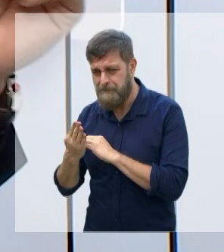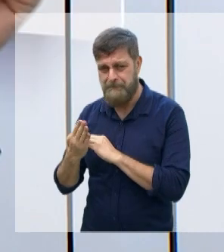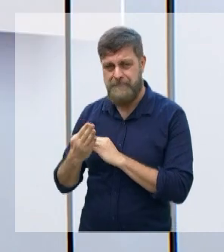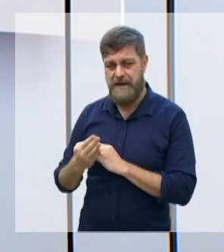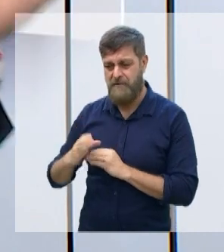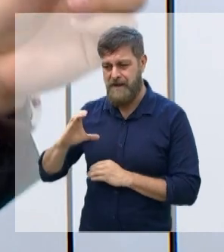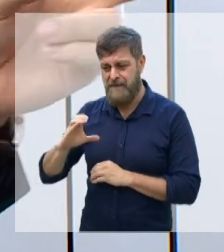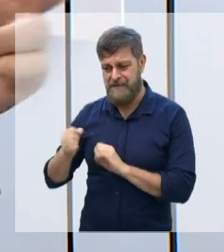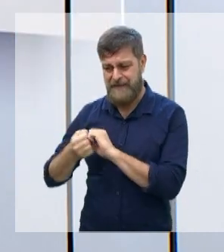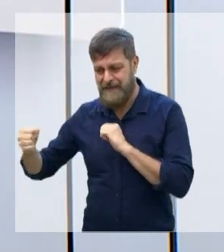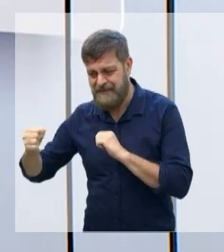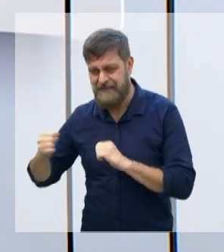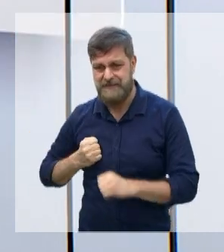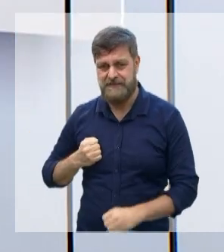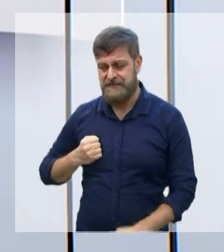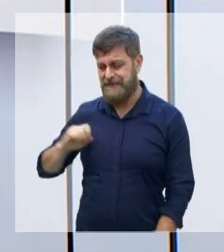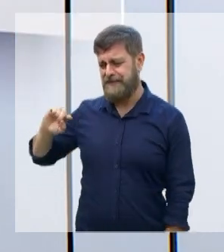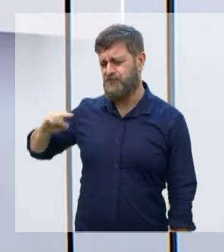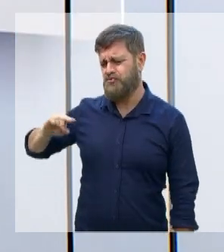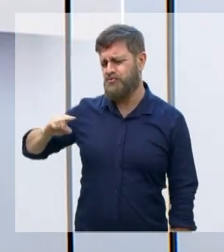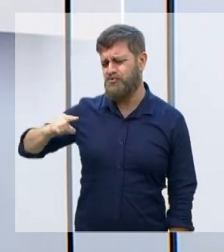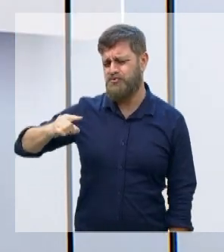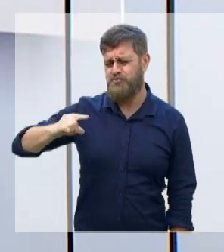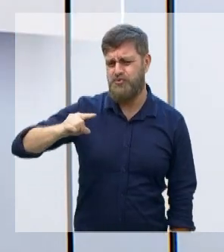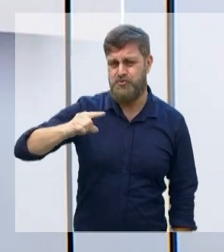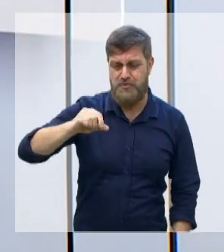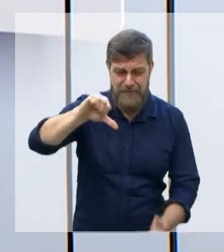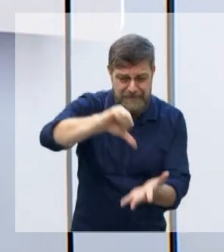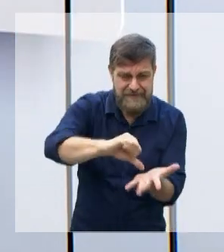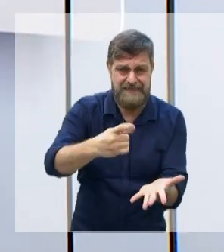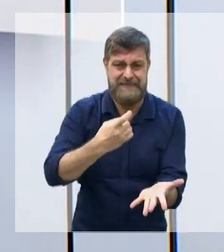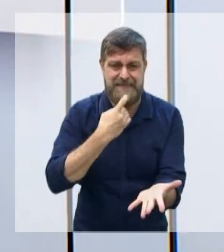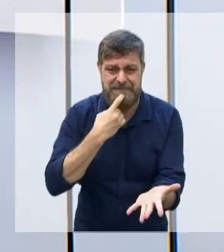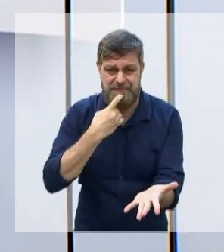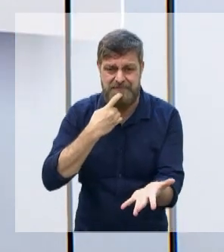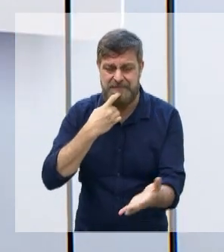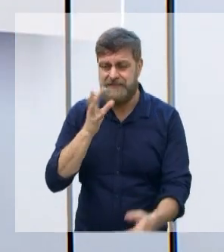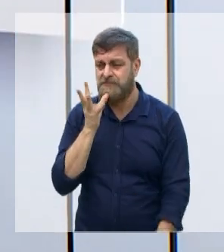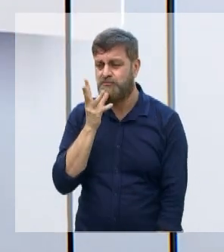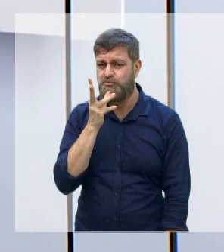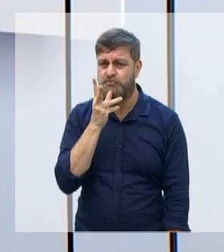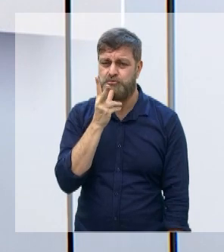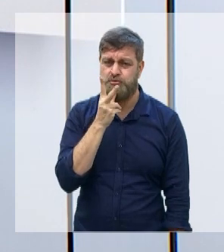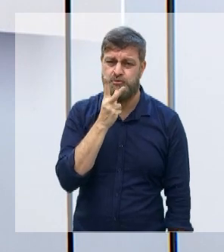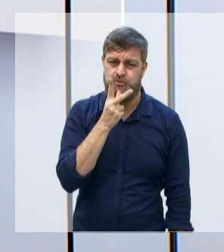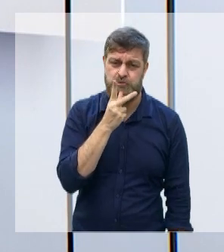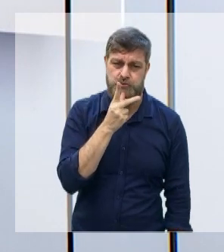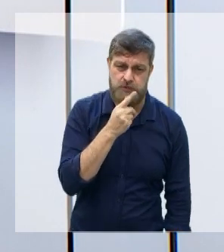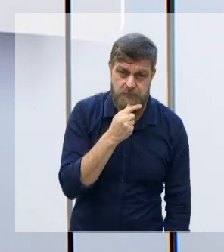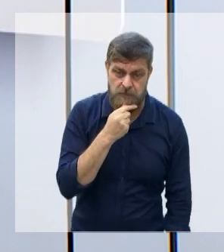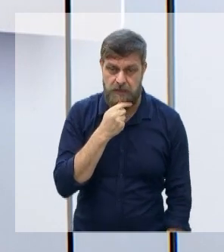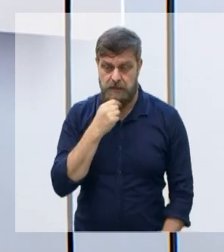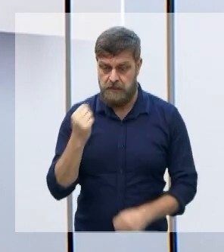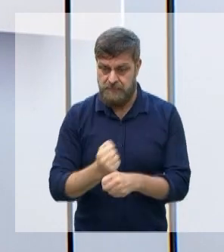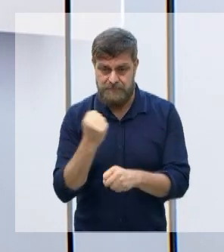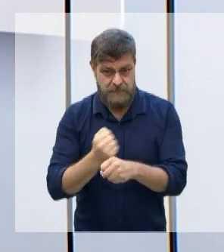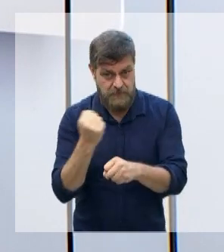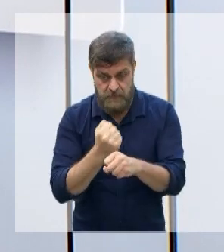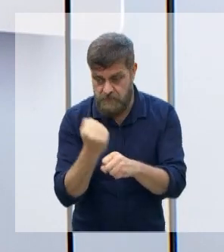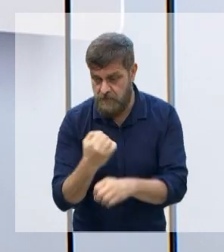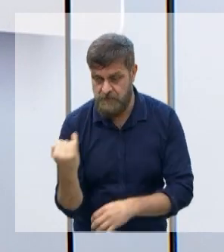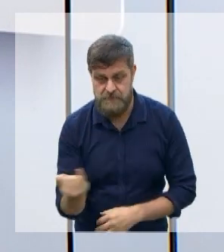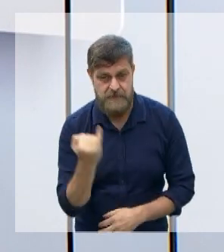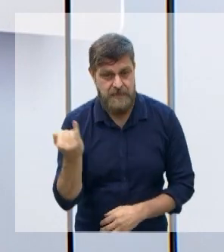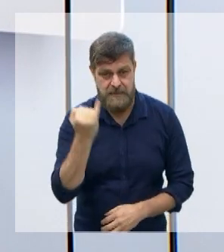grande que são os extremos do campo grande e ouro verde pra chegar até o centro da cidade à distância muito grande e essa obra ímpar que